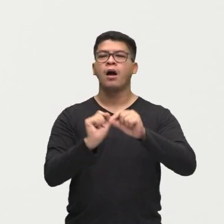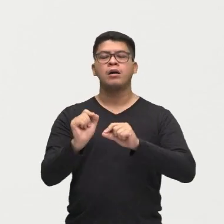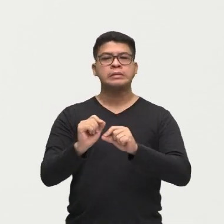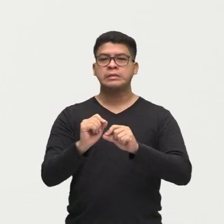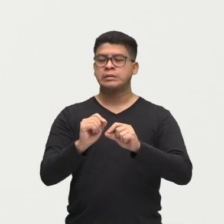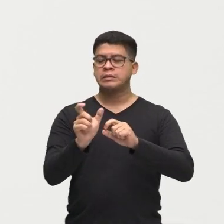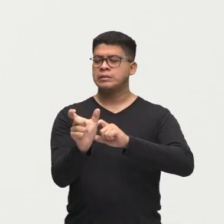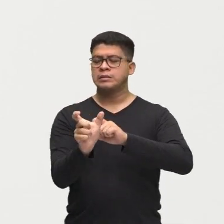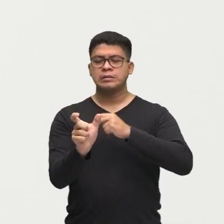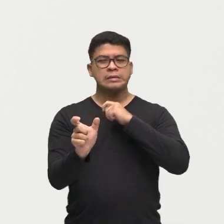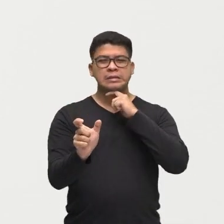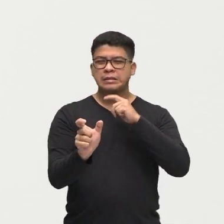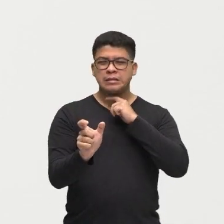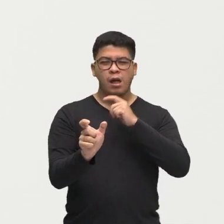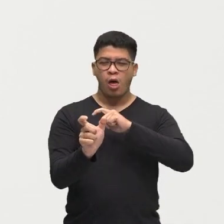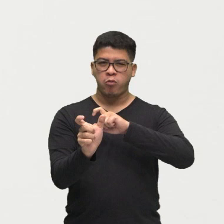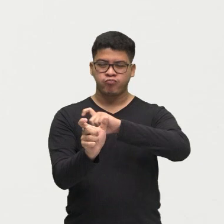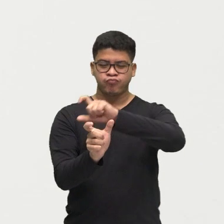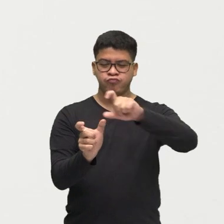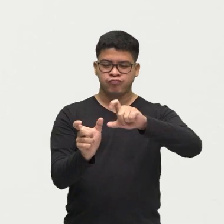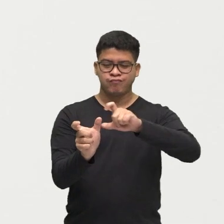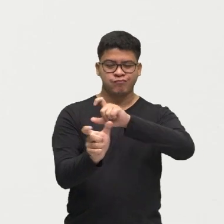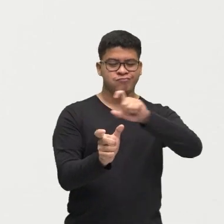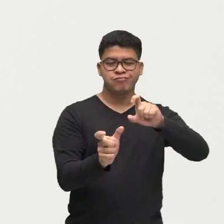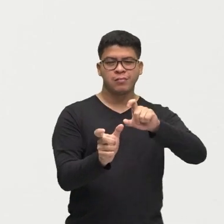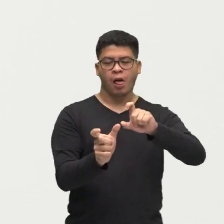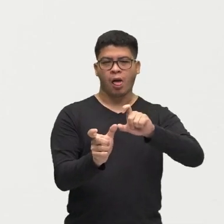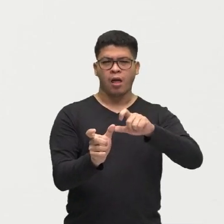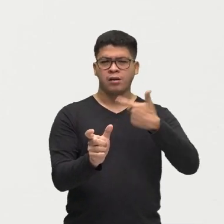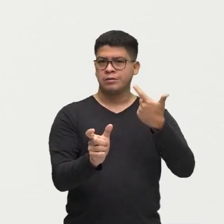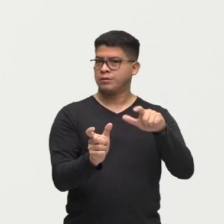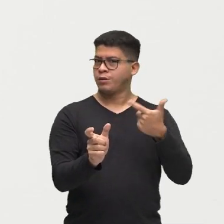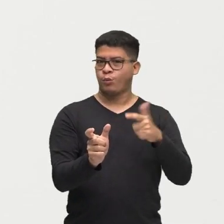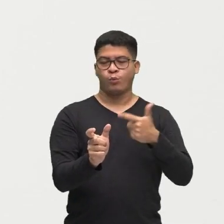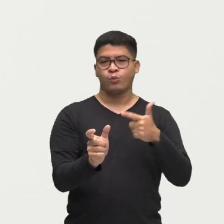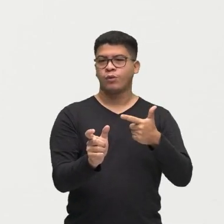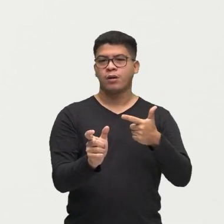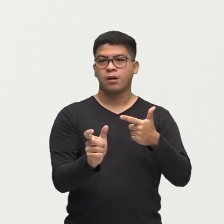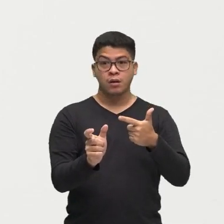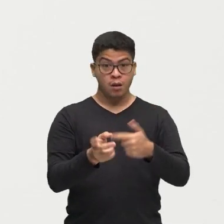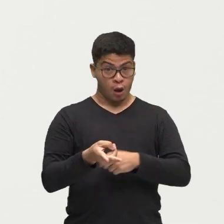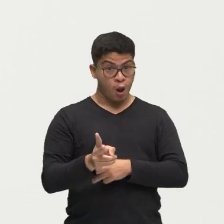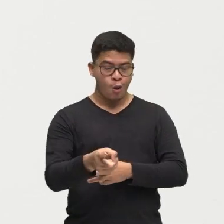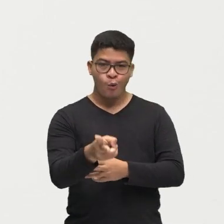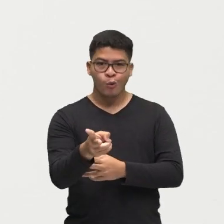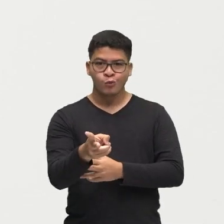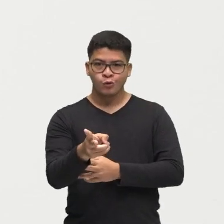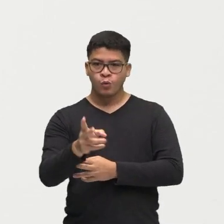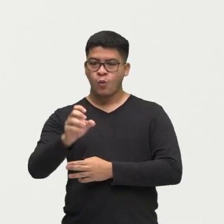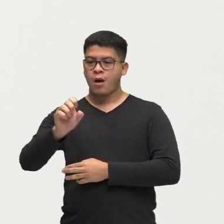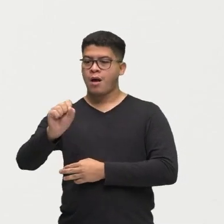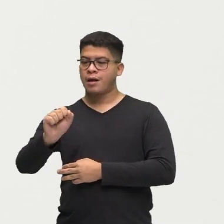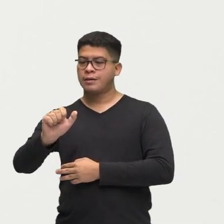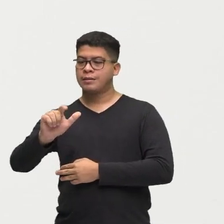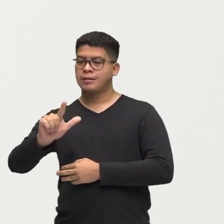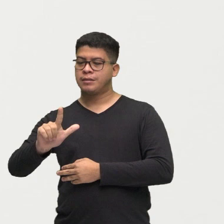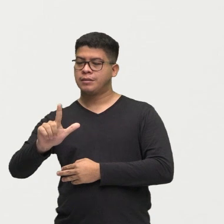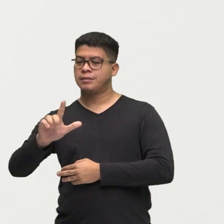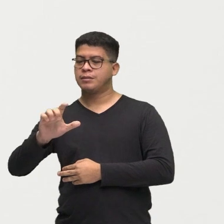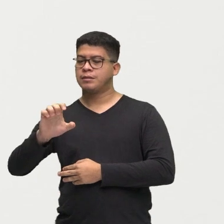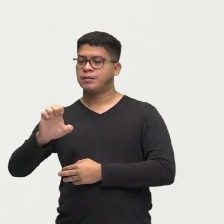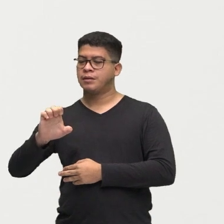aceita mudanças. Gente, não tem mudança, tá? É não, não. Acabou, acabou,